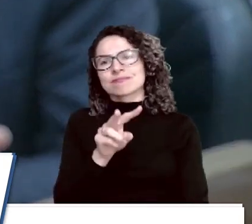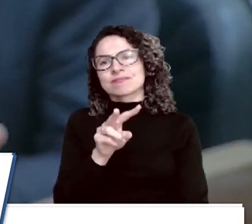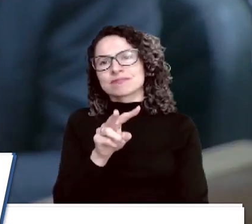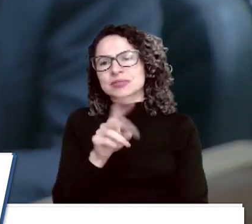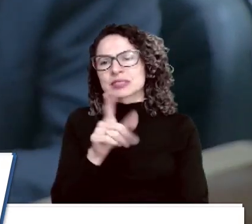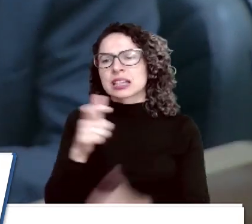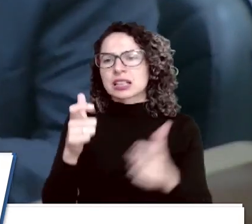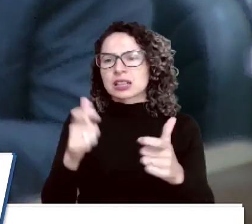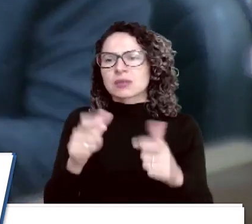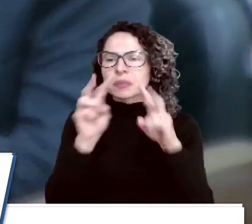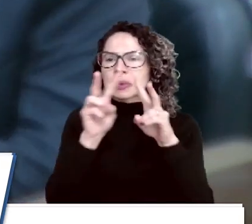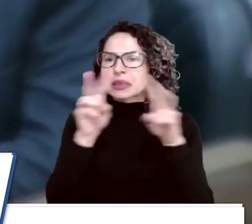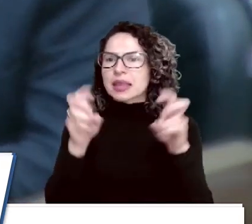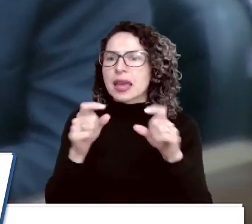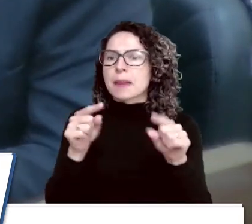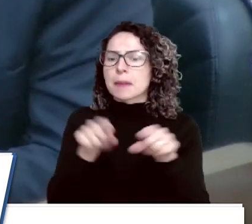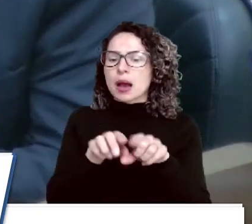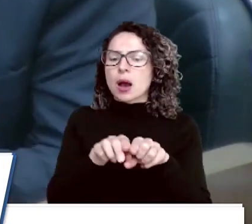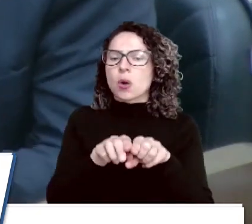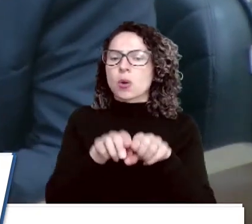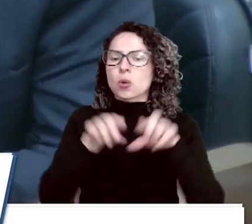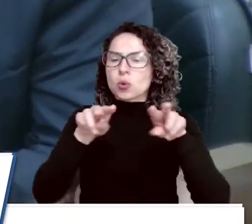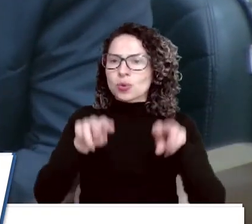essa questão, o duplicar,